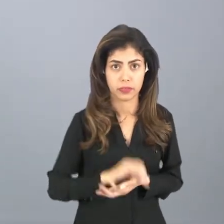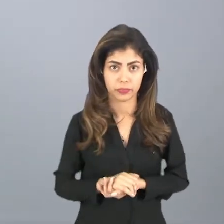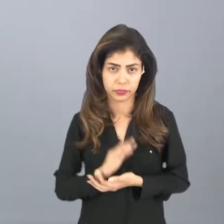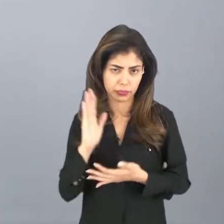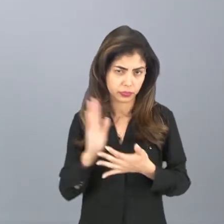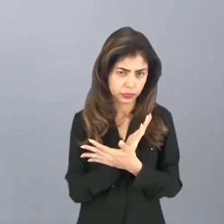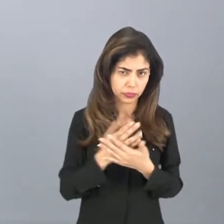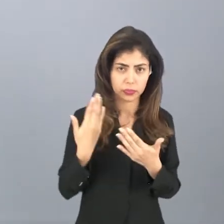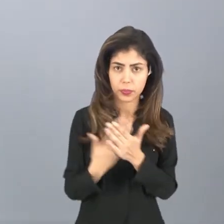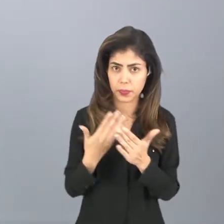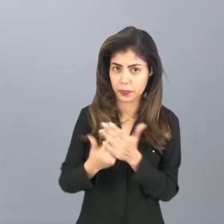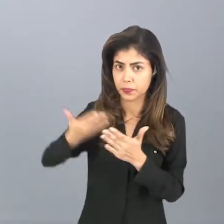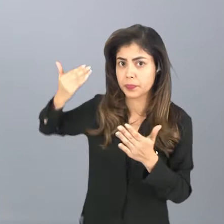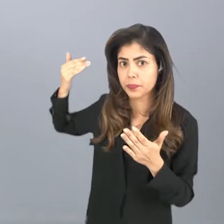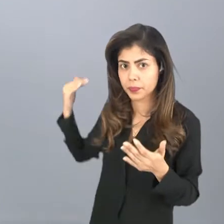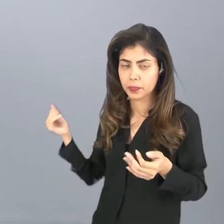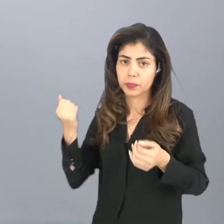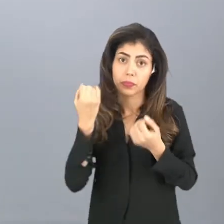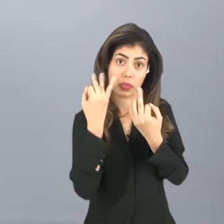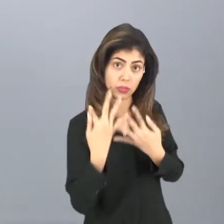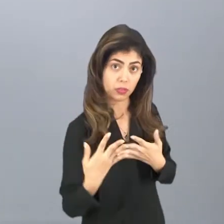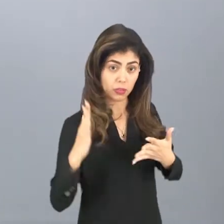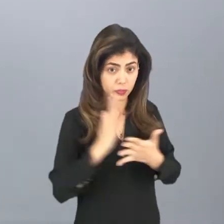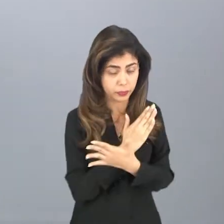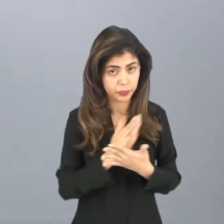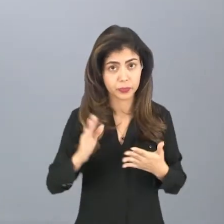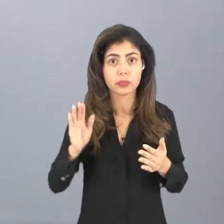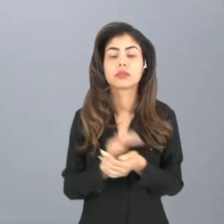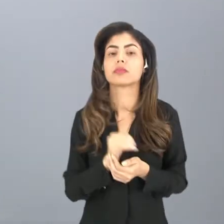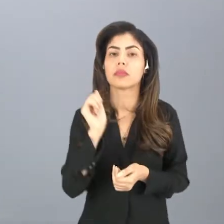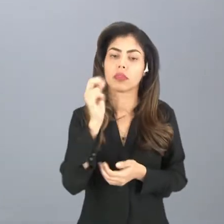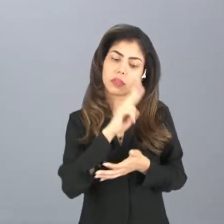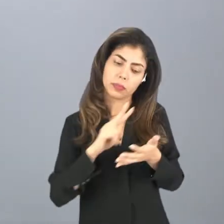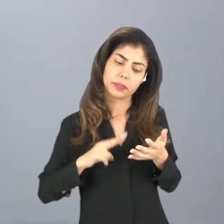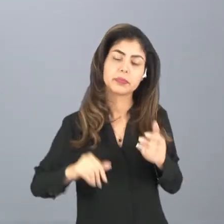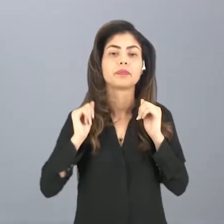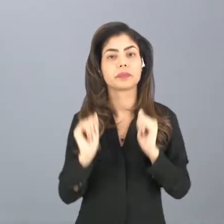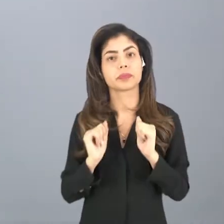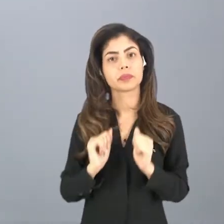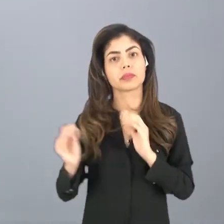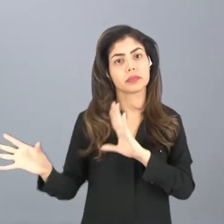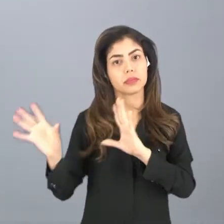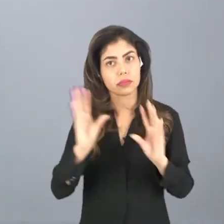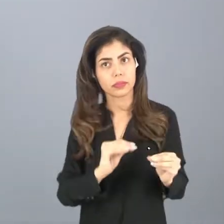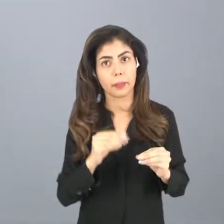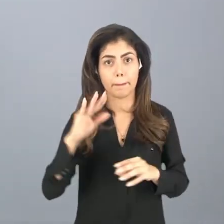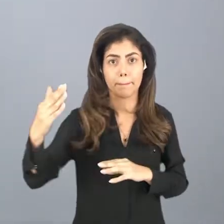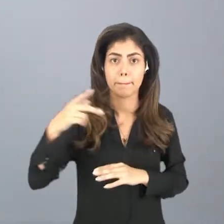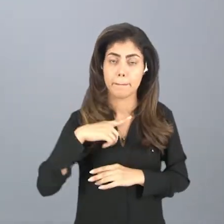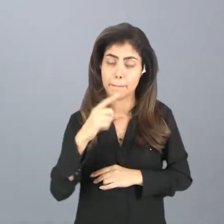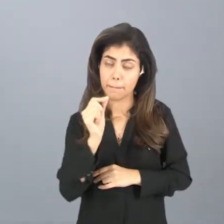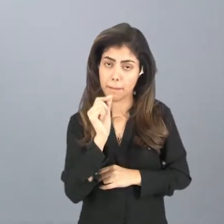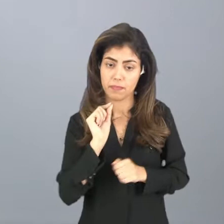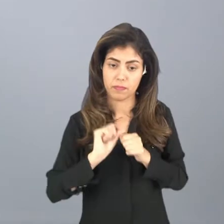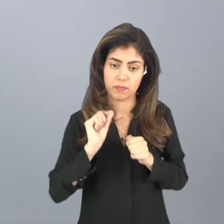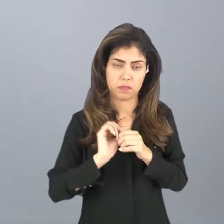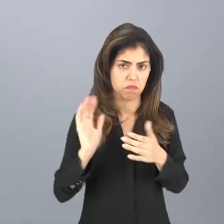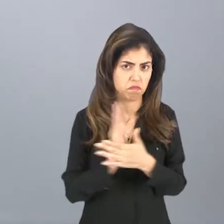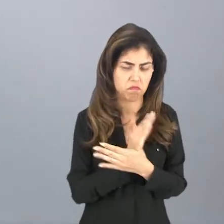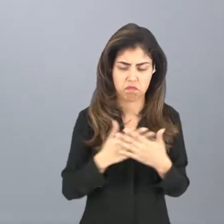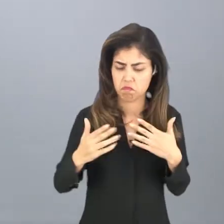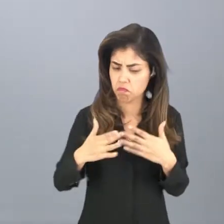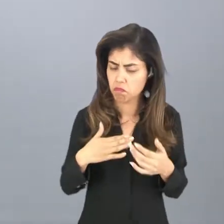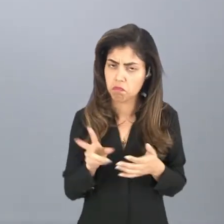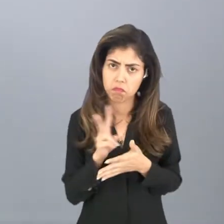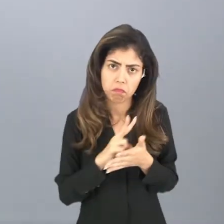em algumas aulas anteriores, a gente comentou aí sobre as estratégias de leituras, né, que eu posso aplicar aí quando eu vou realizar qualquer tipo de